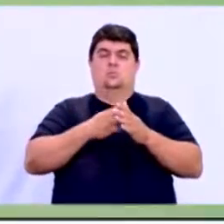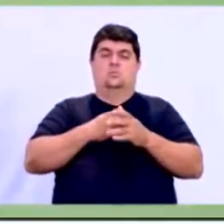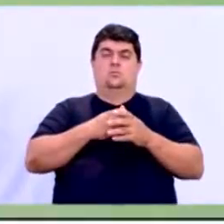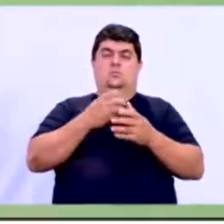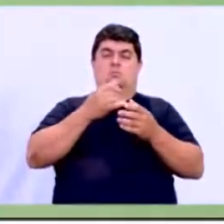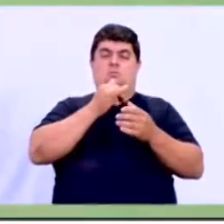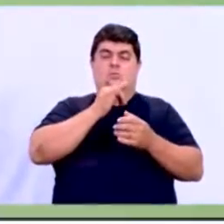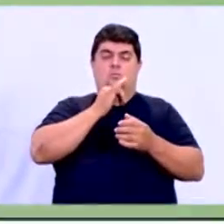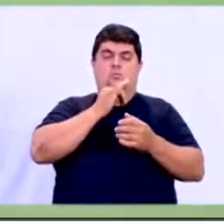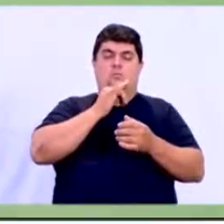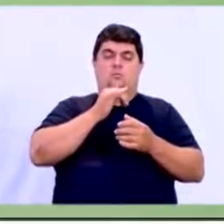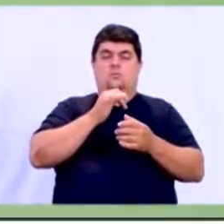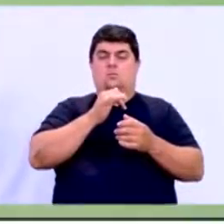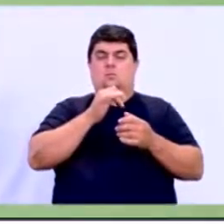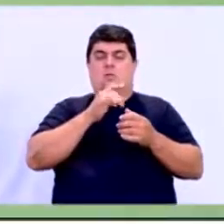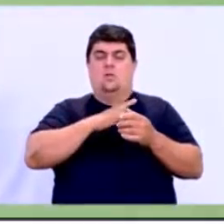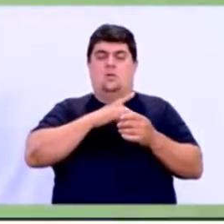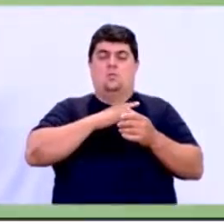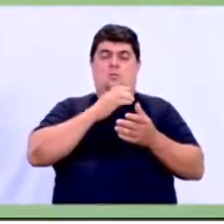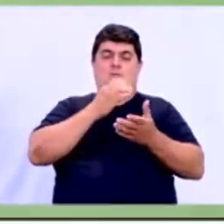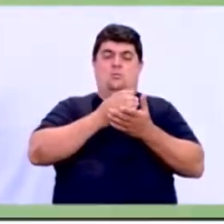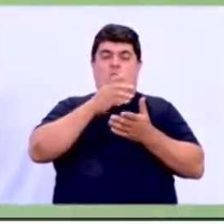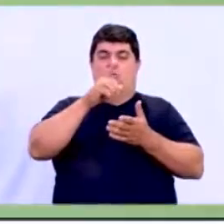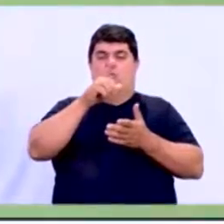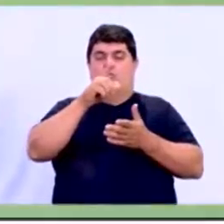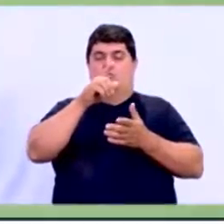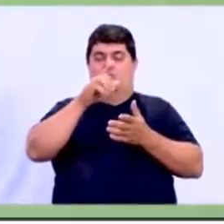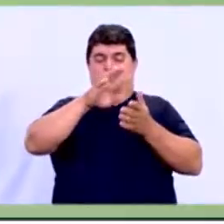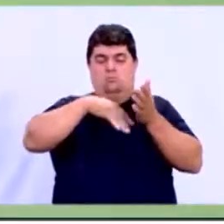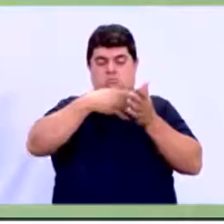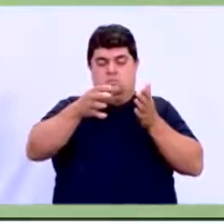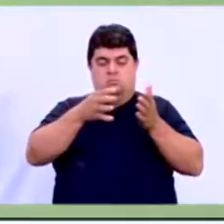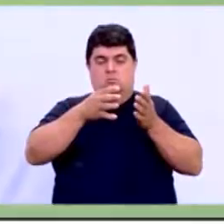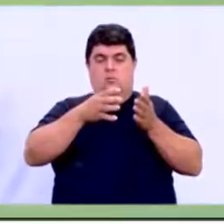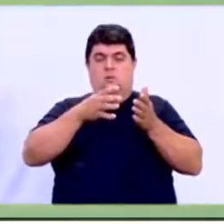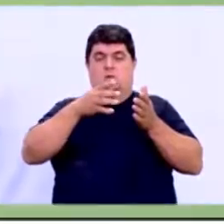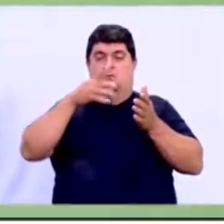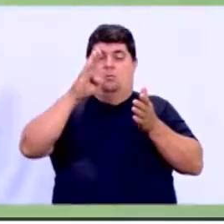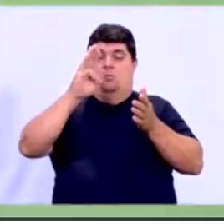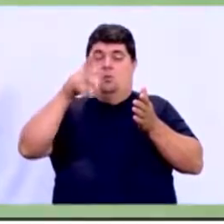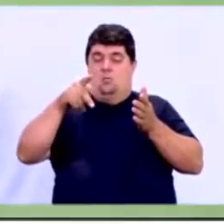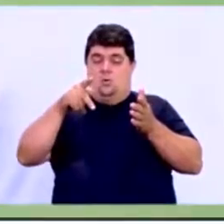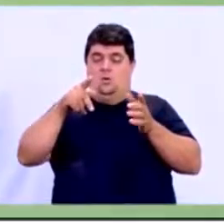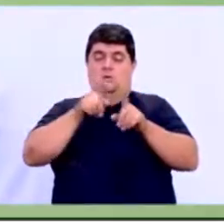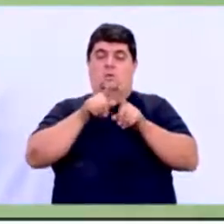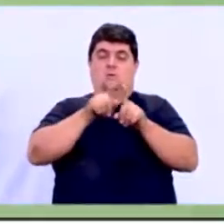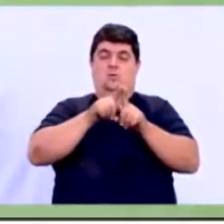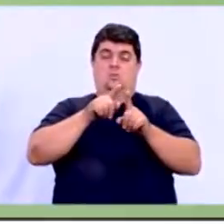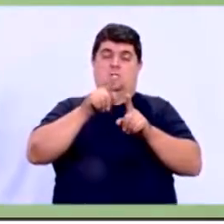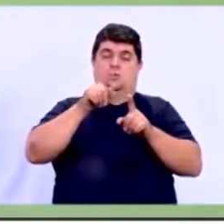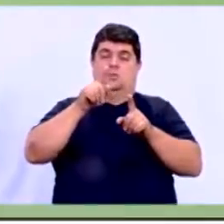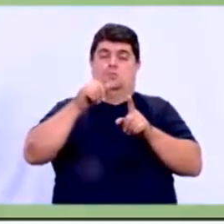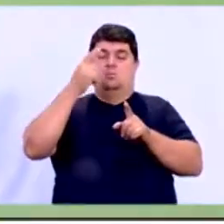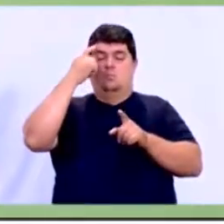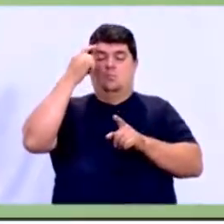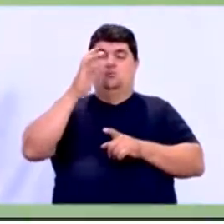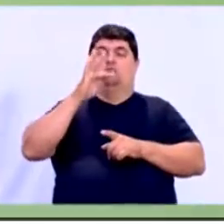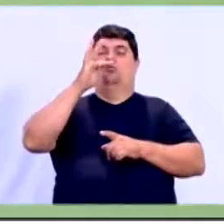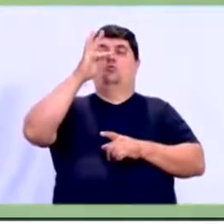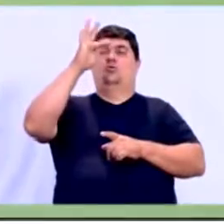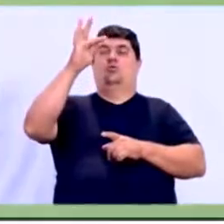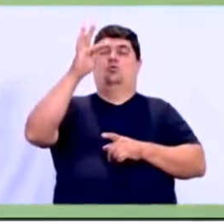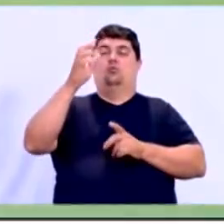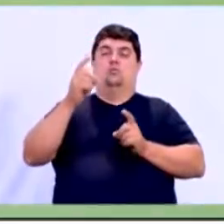como fluxo de caixa, balanço patrimonial, projeções de investimentos e